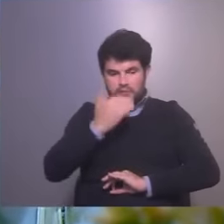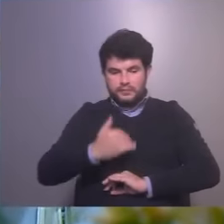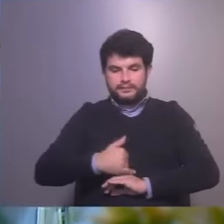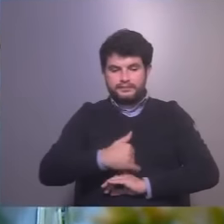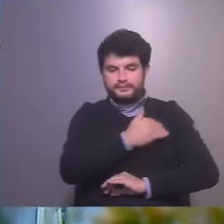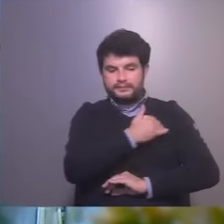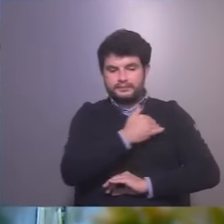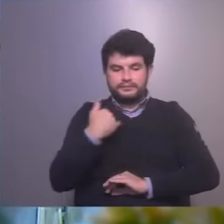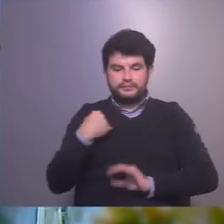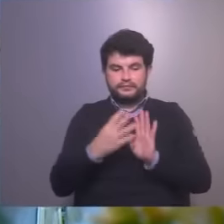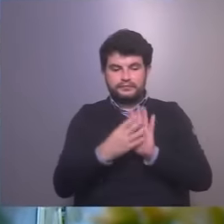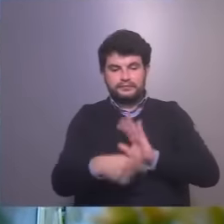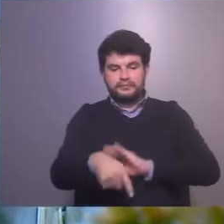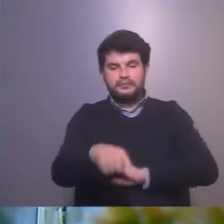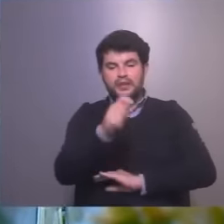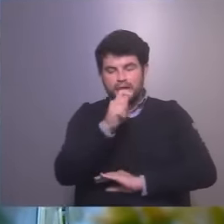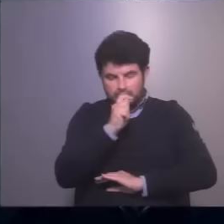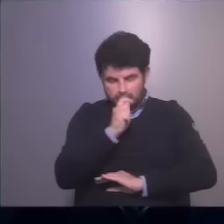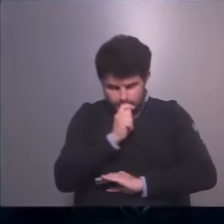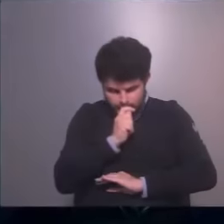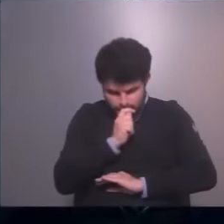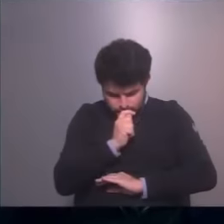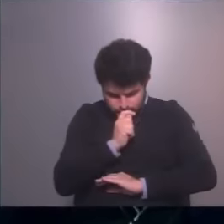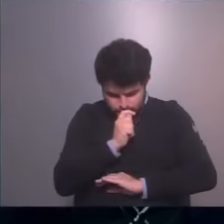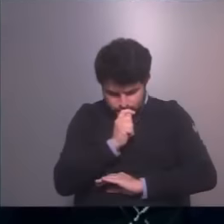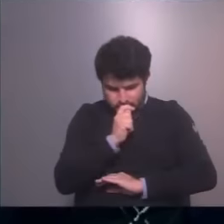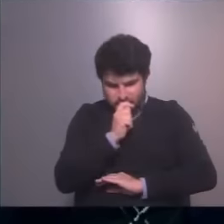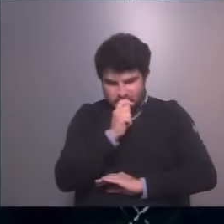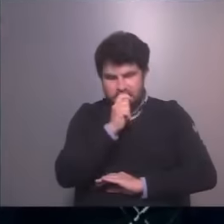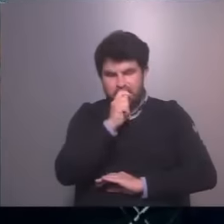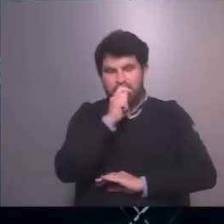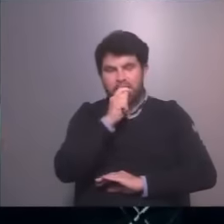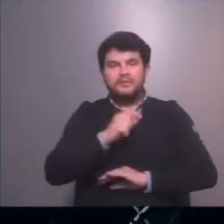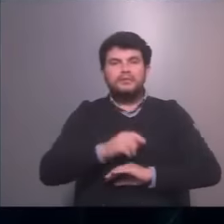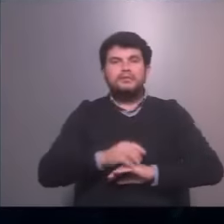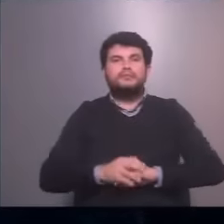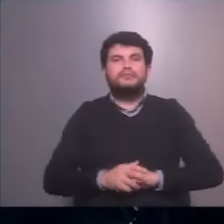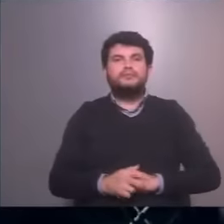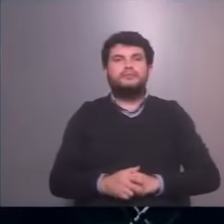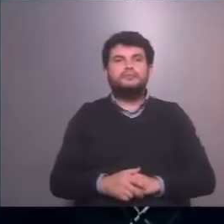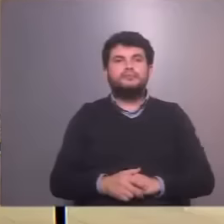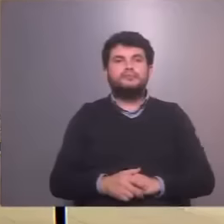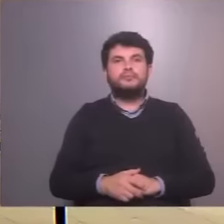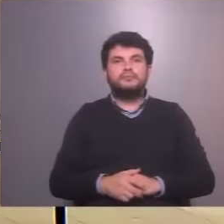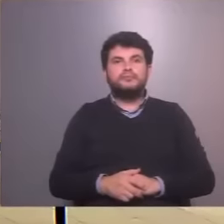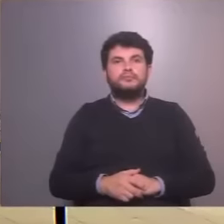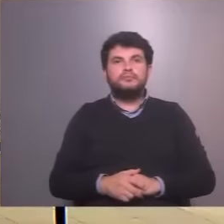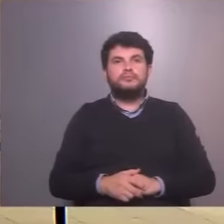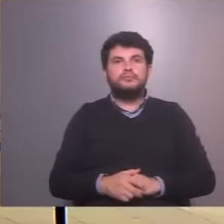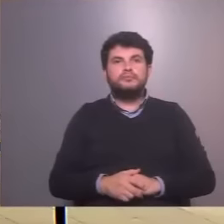In nomine Patris et Filii et Spiritus Sancti.